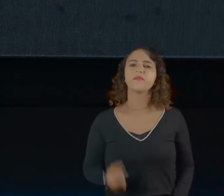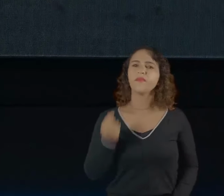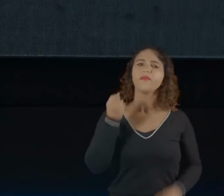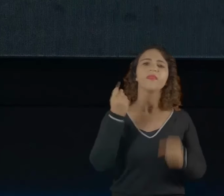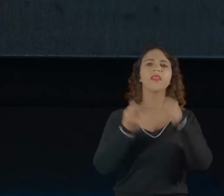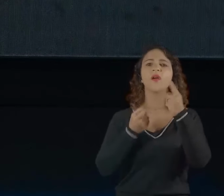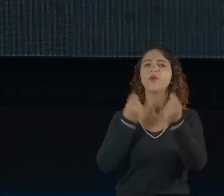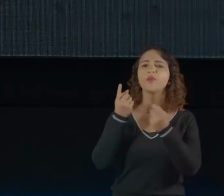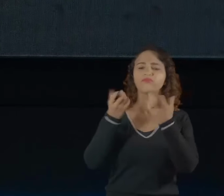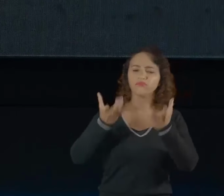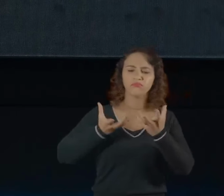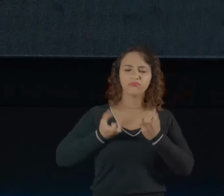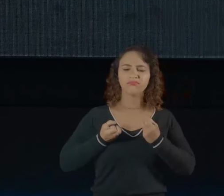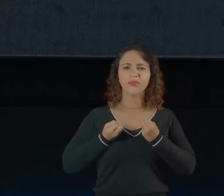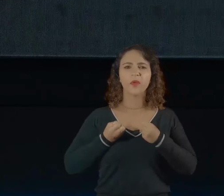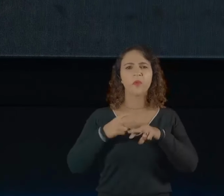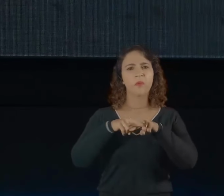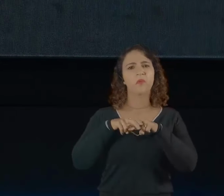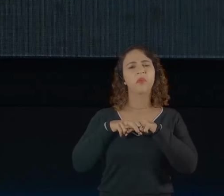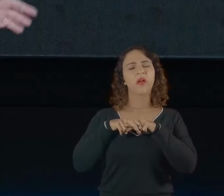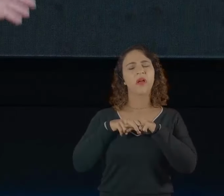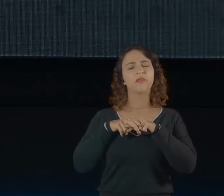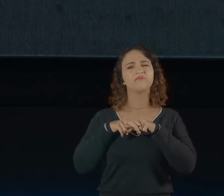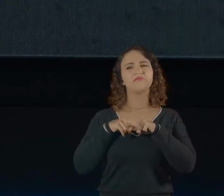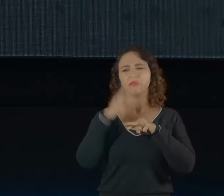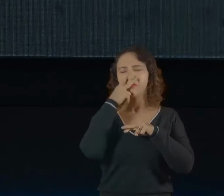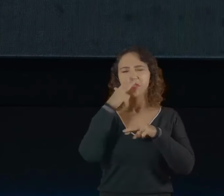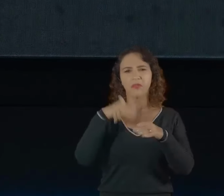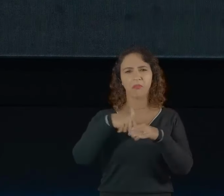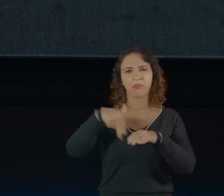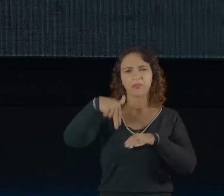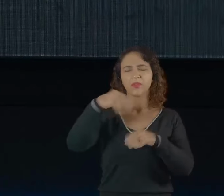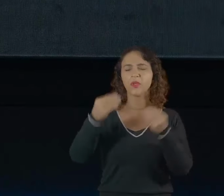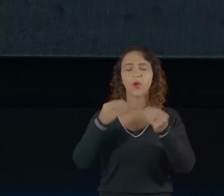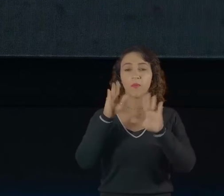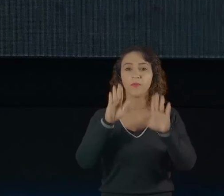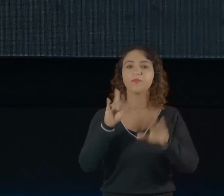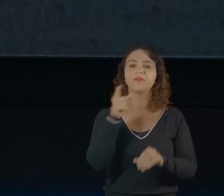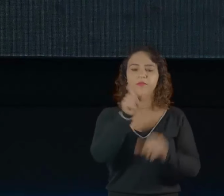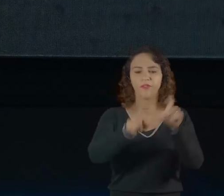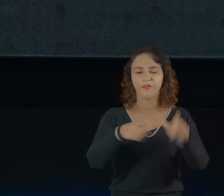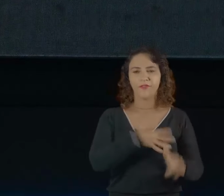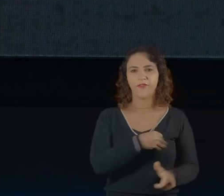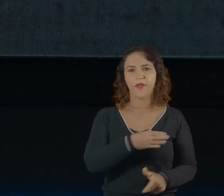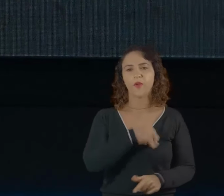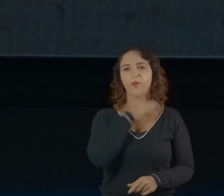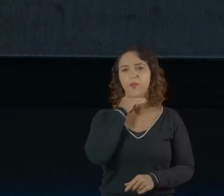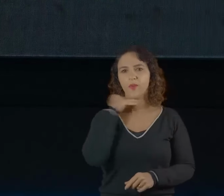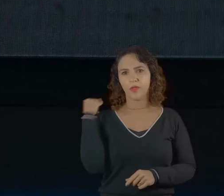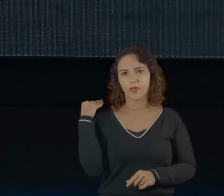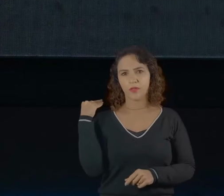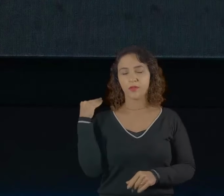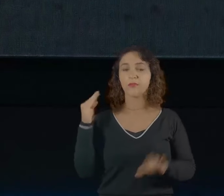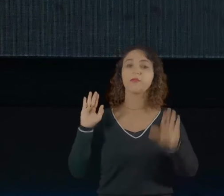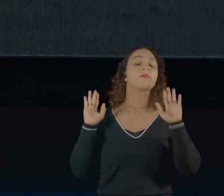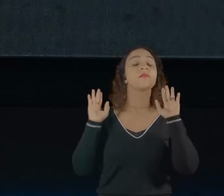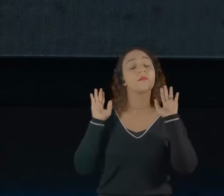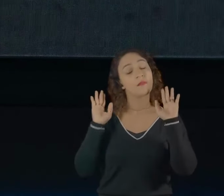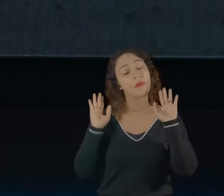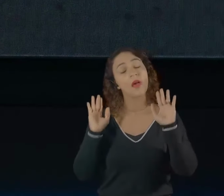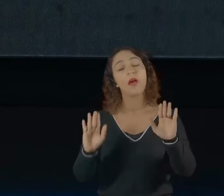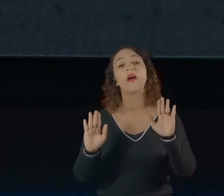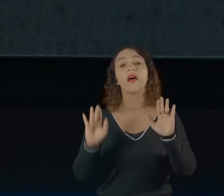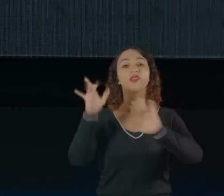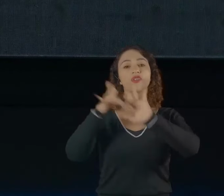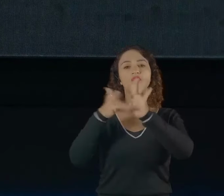isso? Que os filhos morreram e Jesus ressuscitou. Quantos aqui querem experimentar uma coisa dessa? Eu prefiro que ele não morra, não